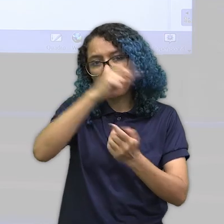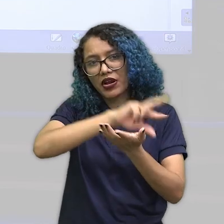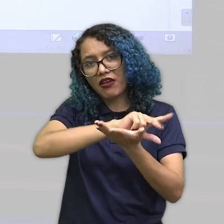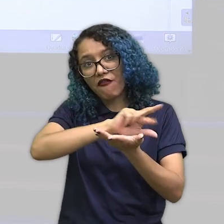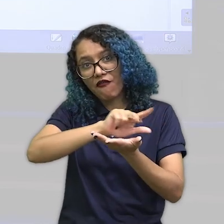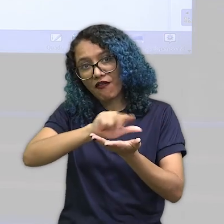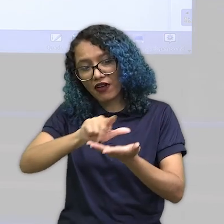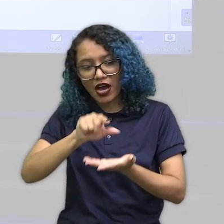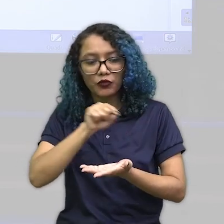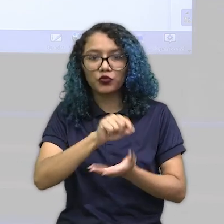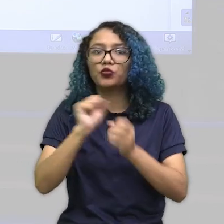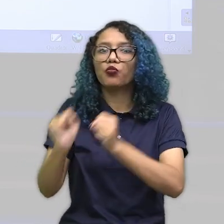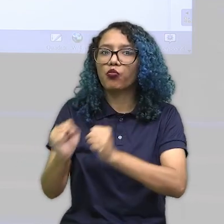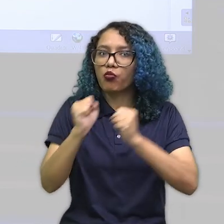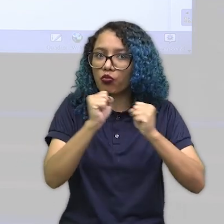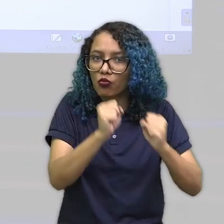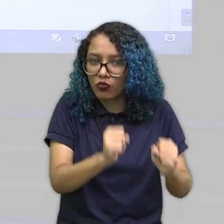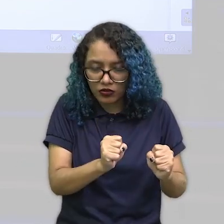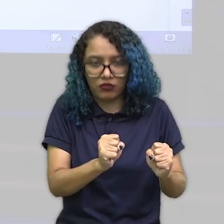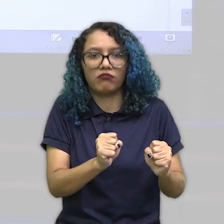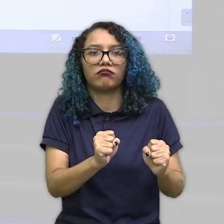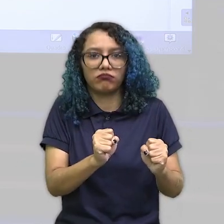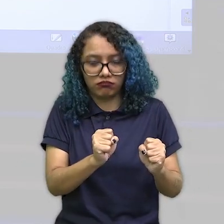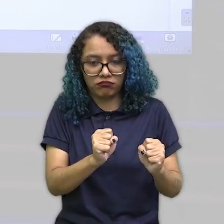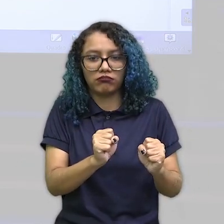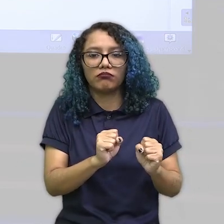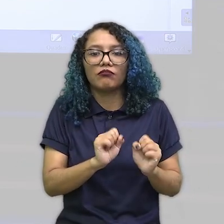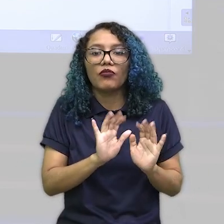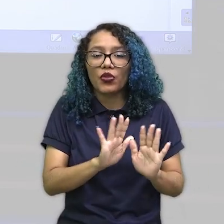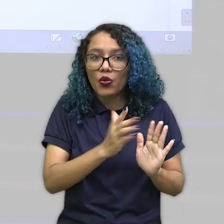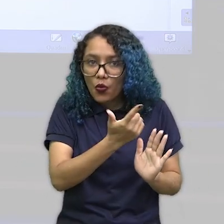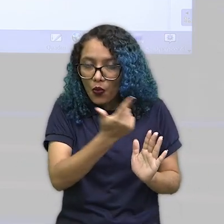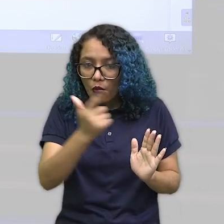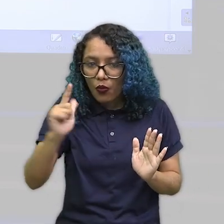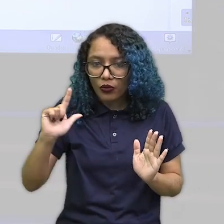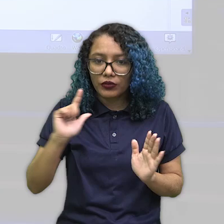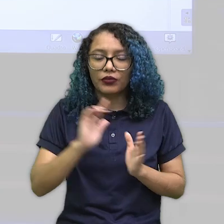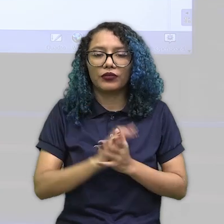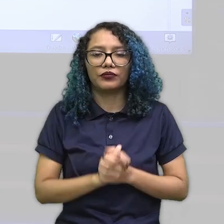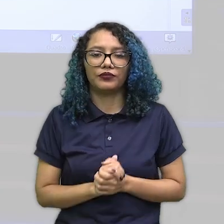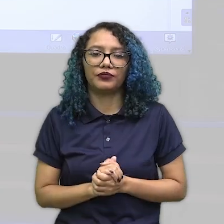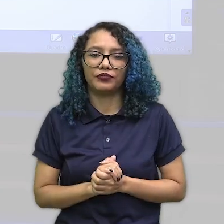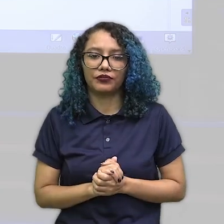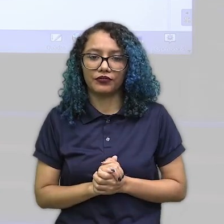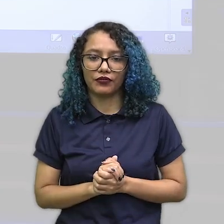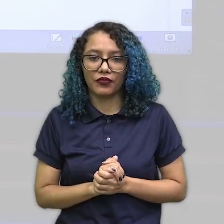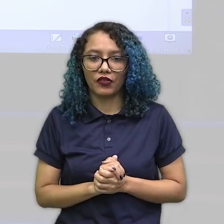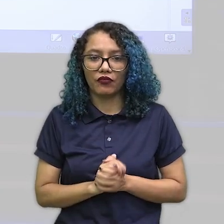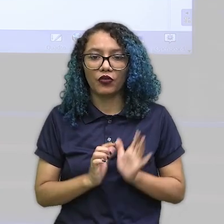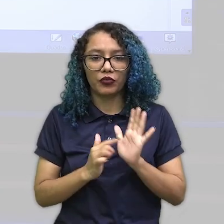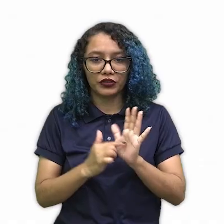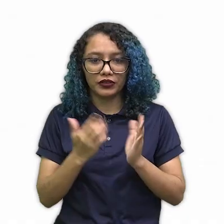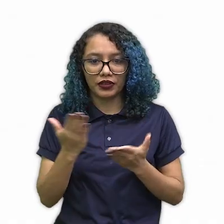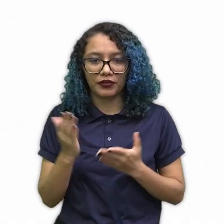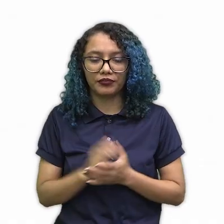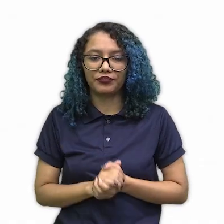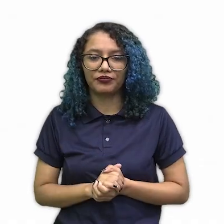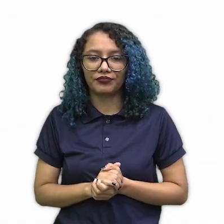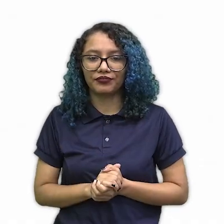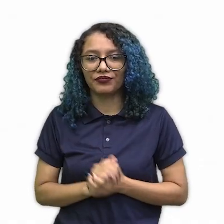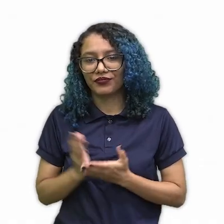dentre outros, conforme a gente vai observar. Acompanhe comigo o próximo tópico aqui, que a gente traz alguns desses países. Vamos